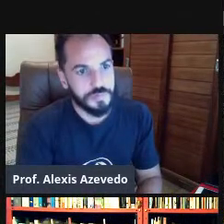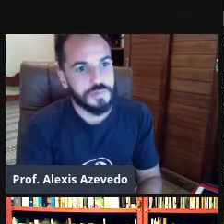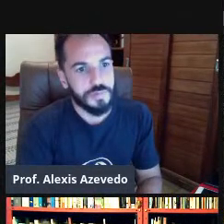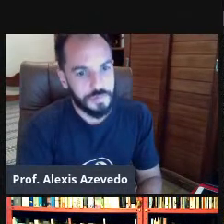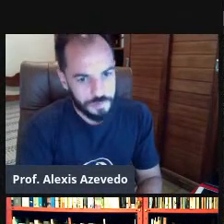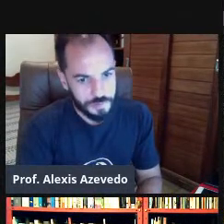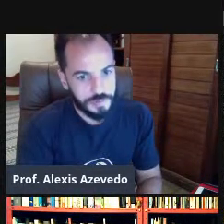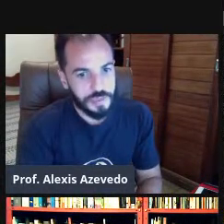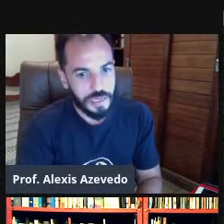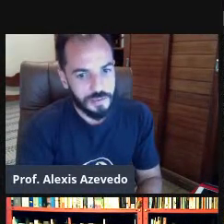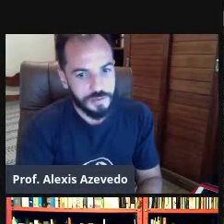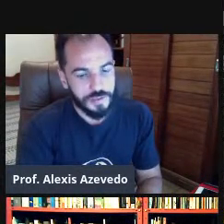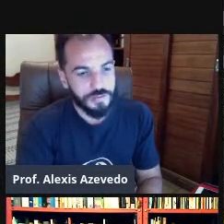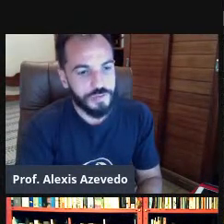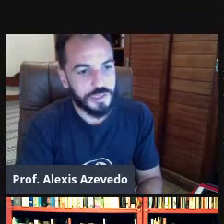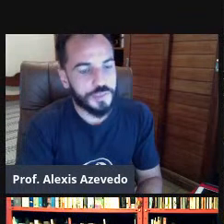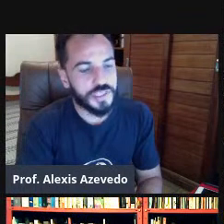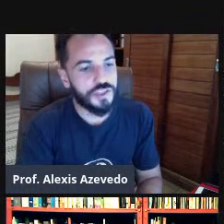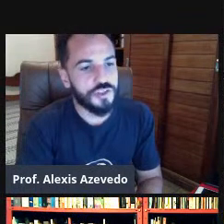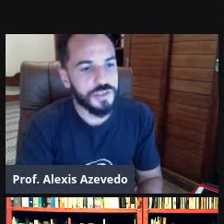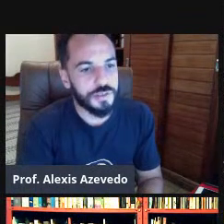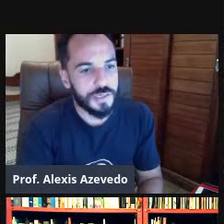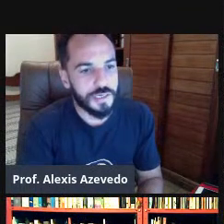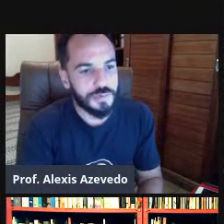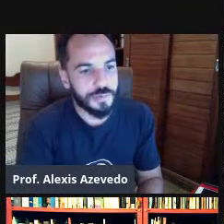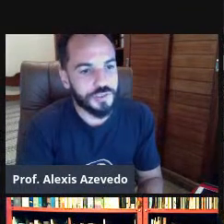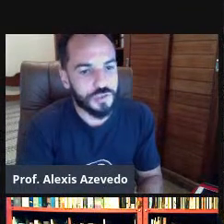ela pode acontecer desse jeito. Então,